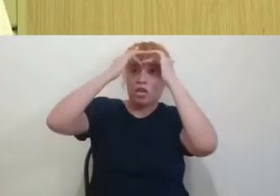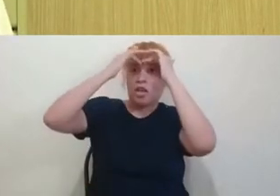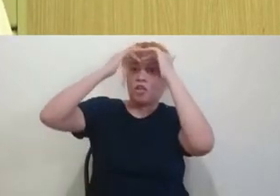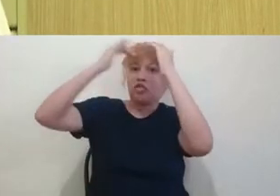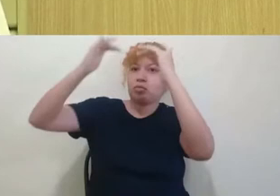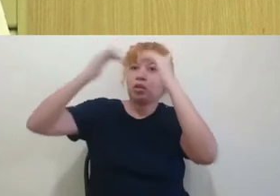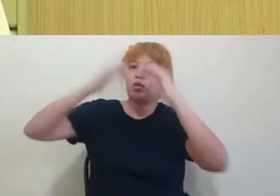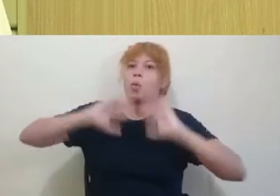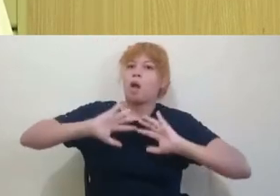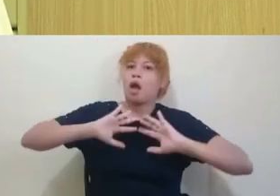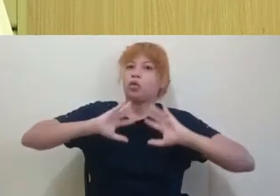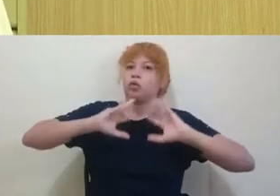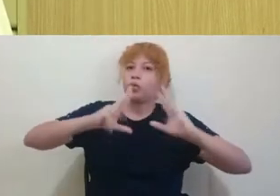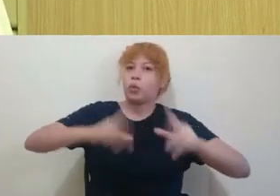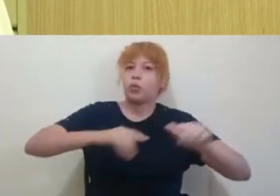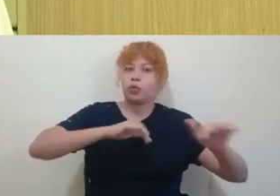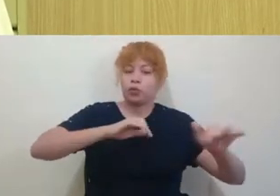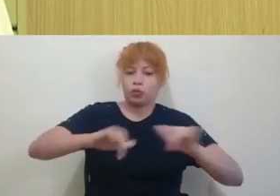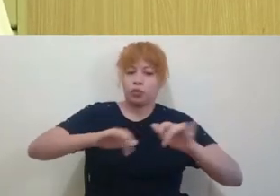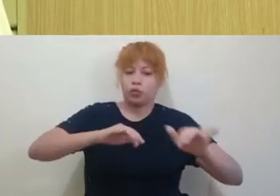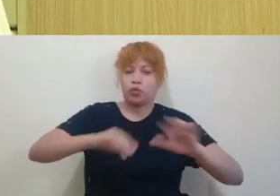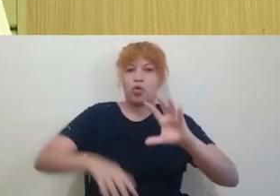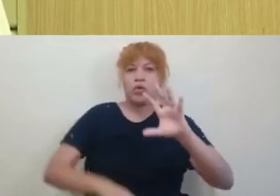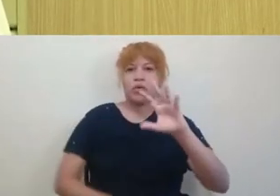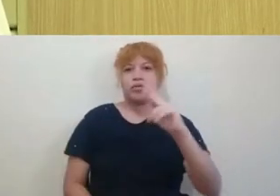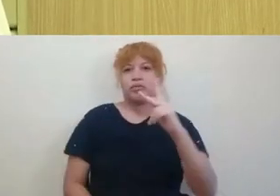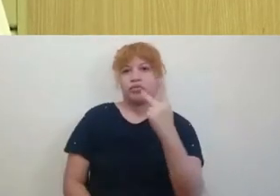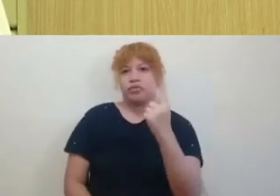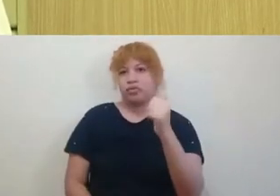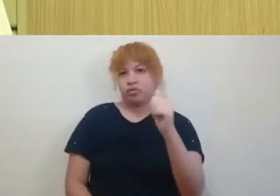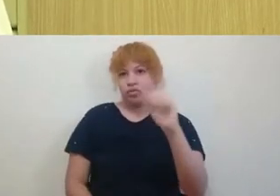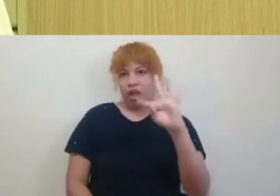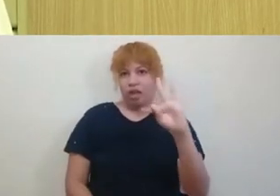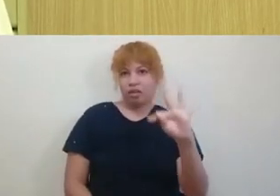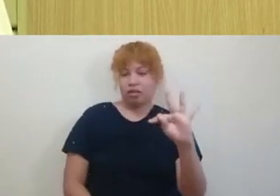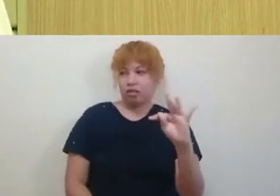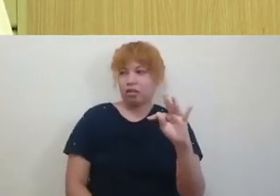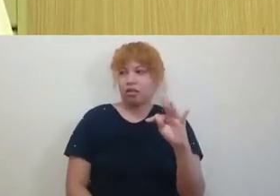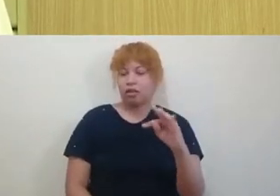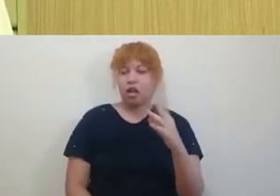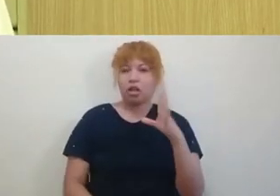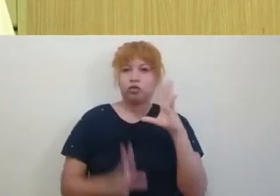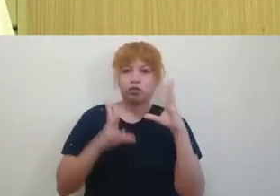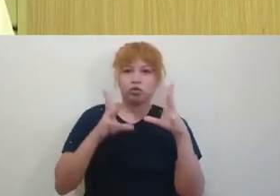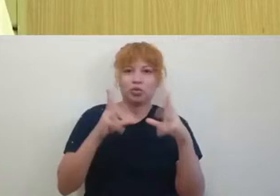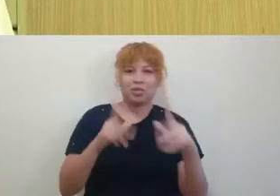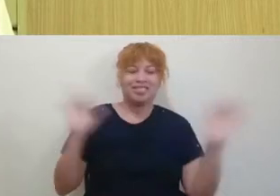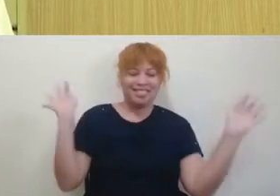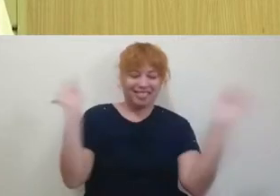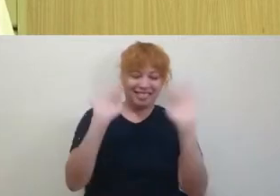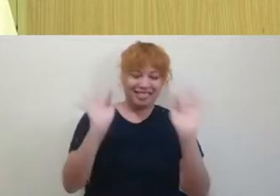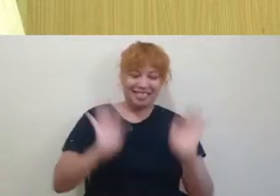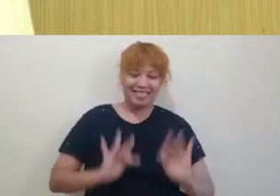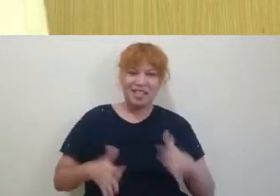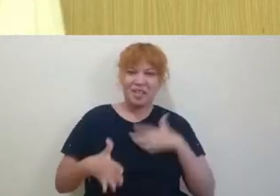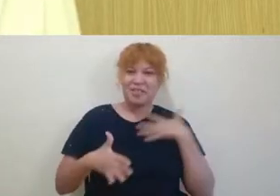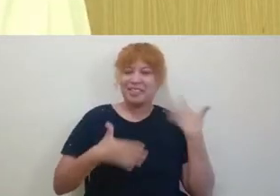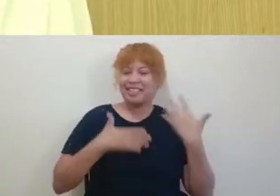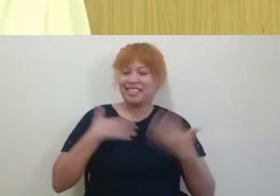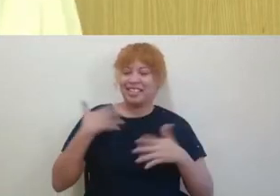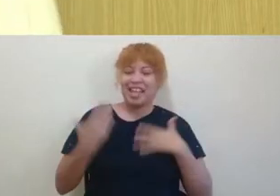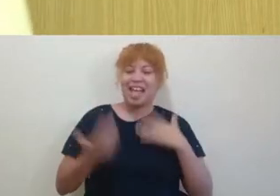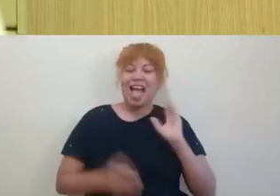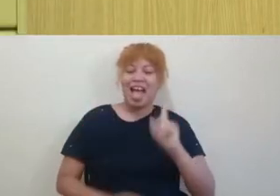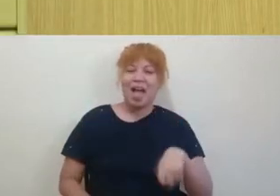agora, a minha gratidão, meus respeitos, meus parabéns a todos os já formados pela UFRPE